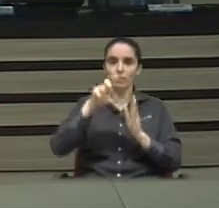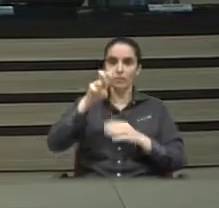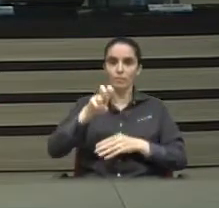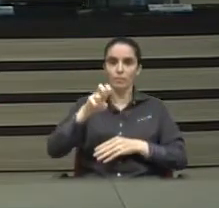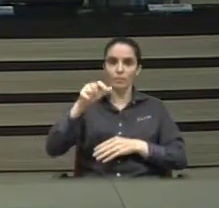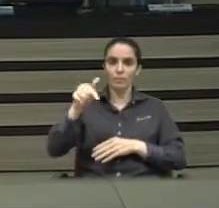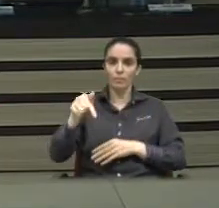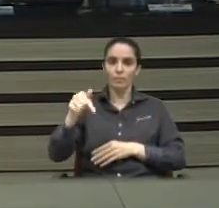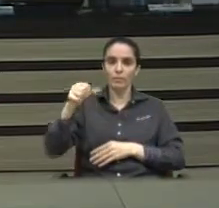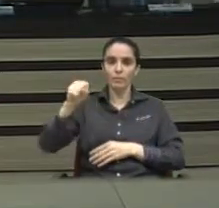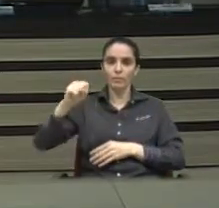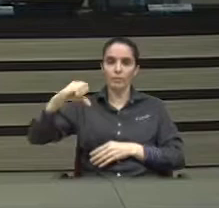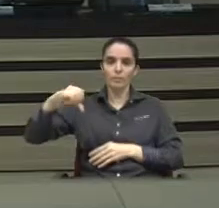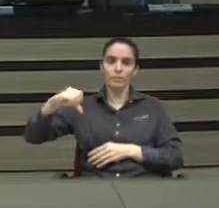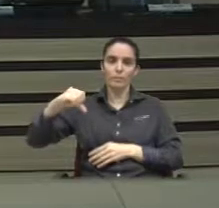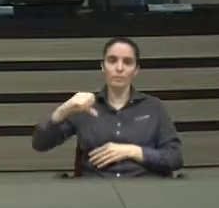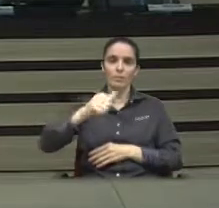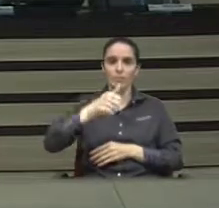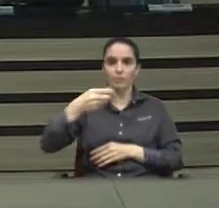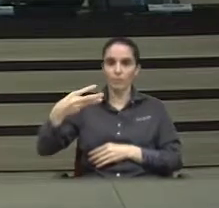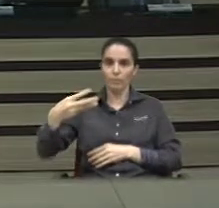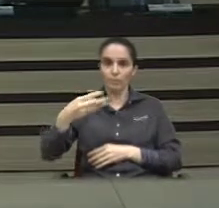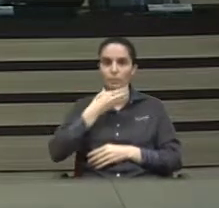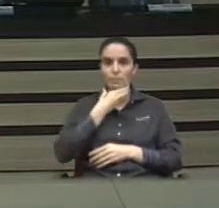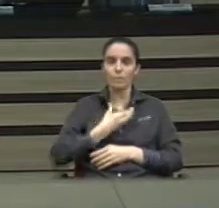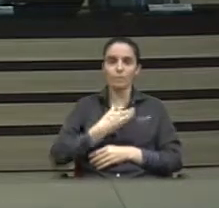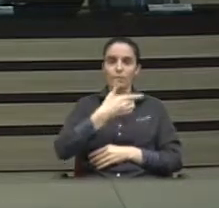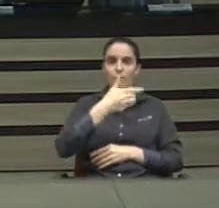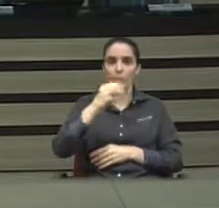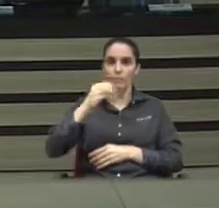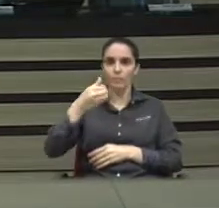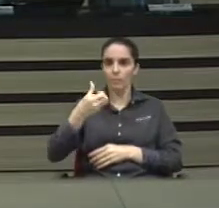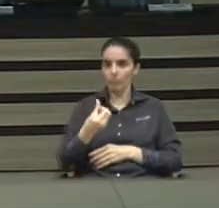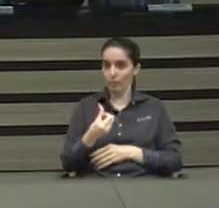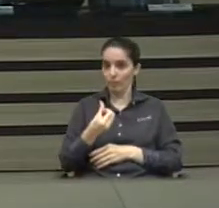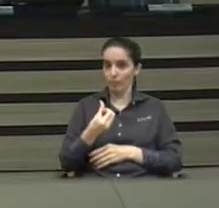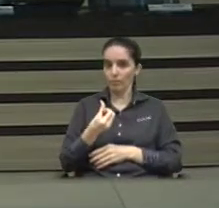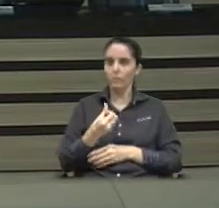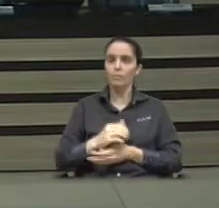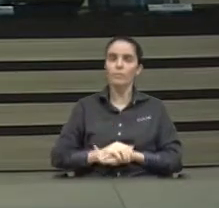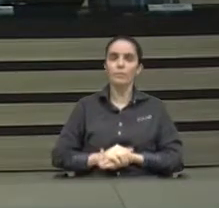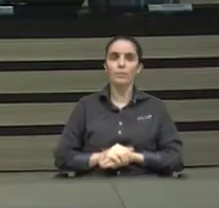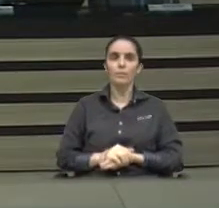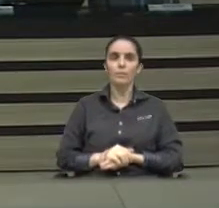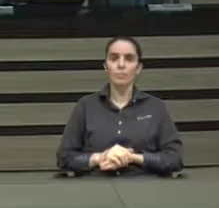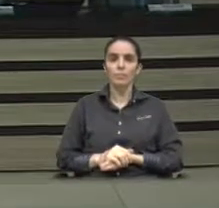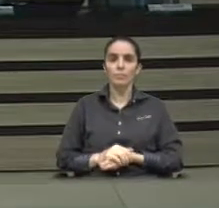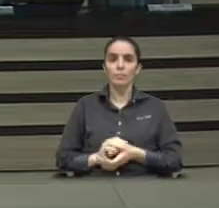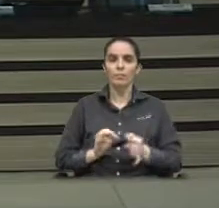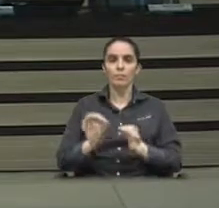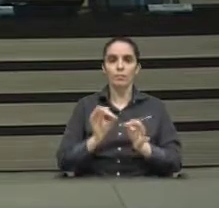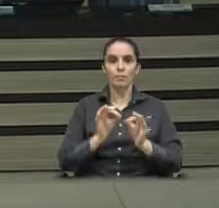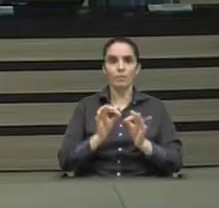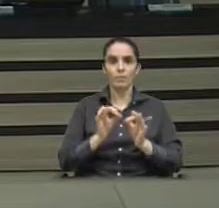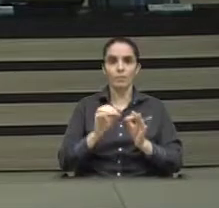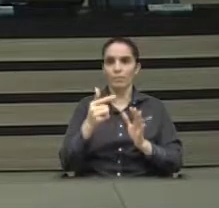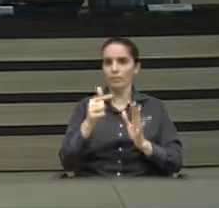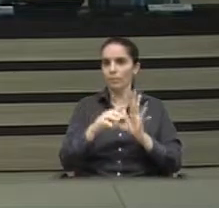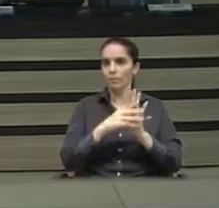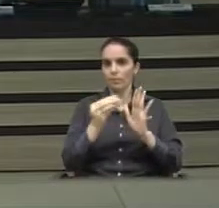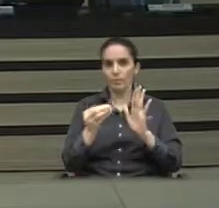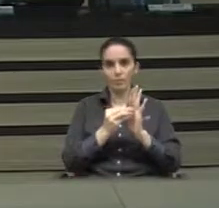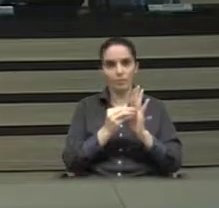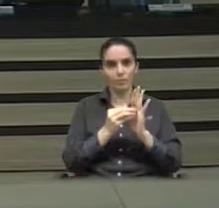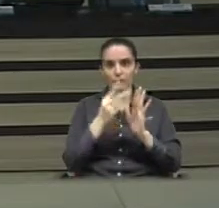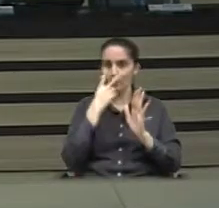número 5.789, de 13 de dezembro de 2016, da outras providências. O projeto não contém emendas e o parecer